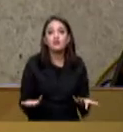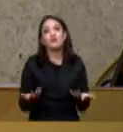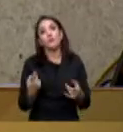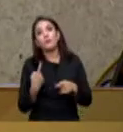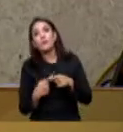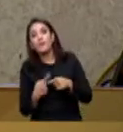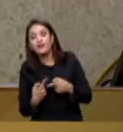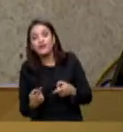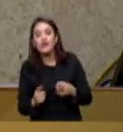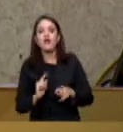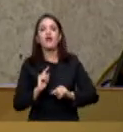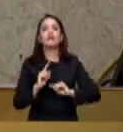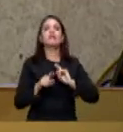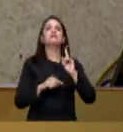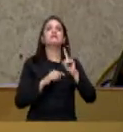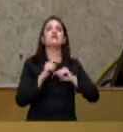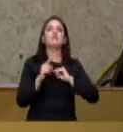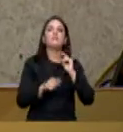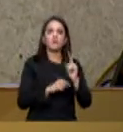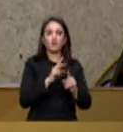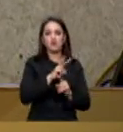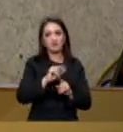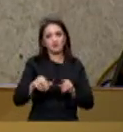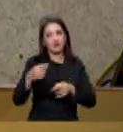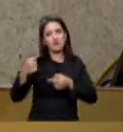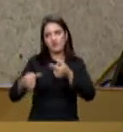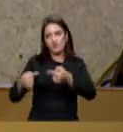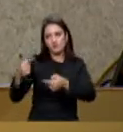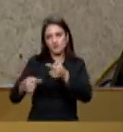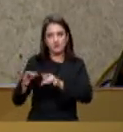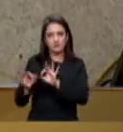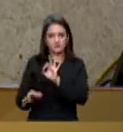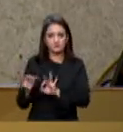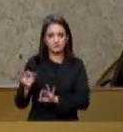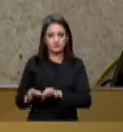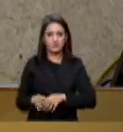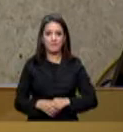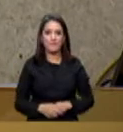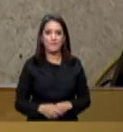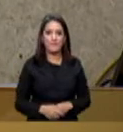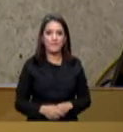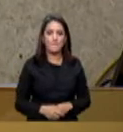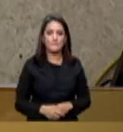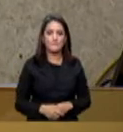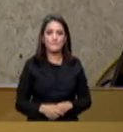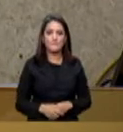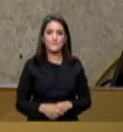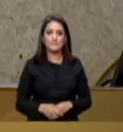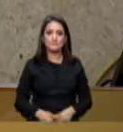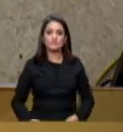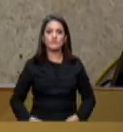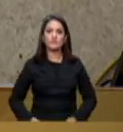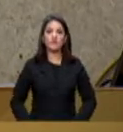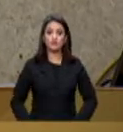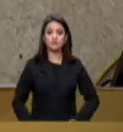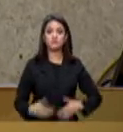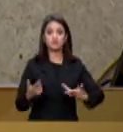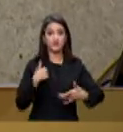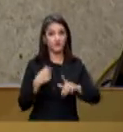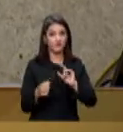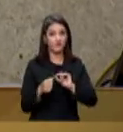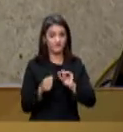depois enfrentarmos as premissas teóricas e os debates jurídicos. Então, levantei eu, através de